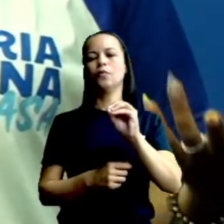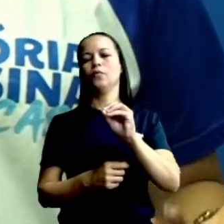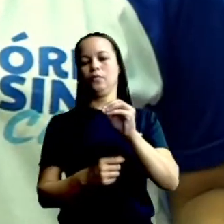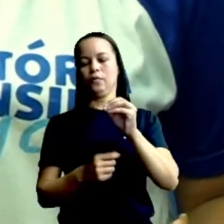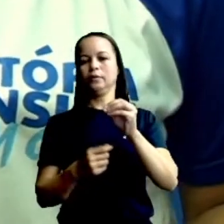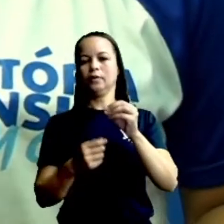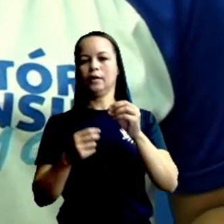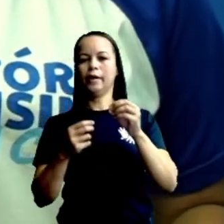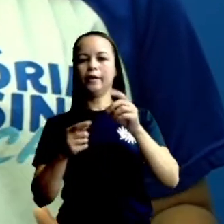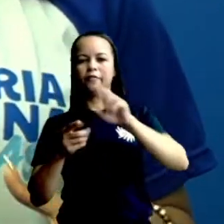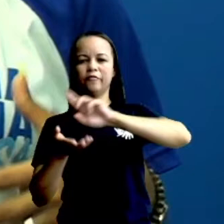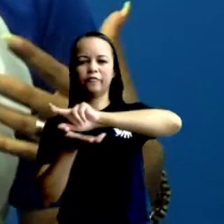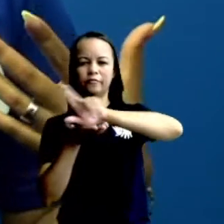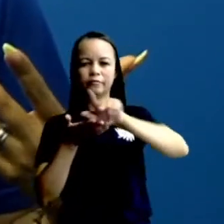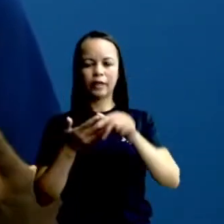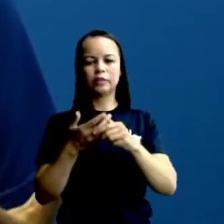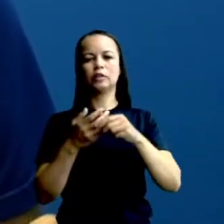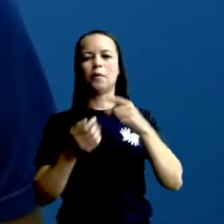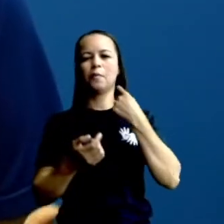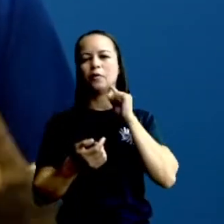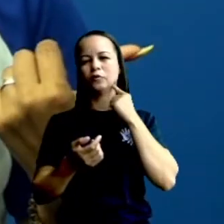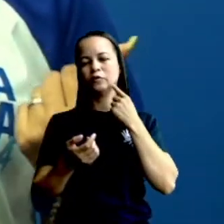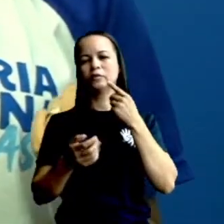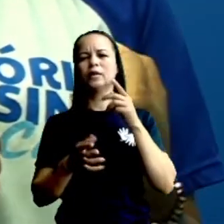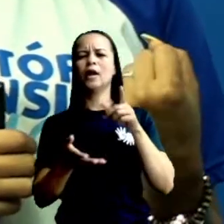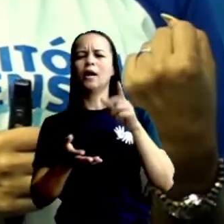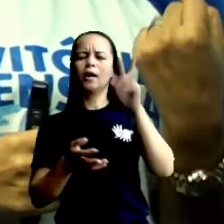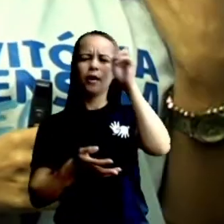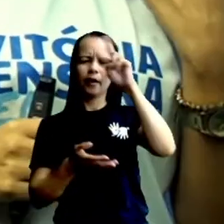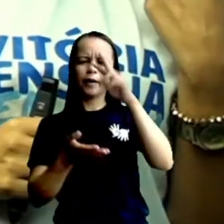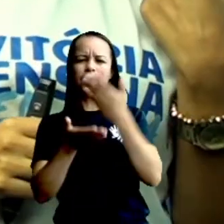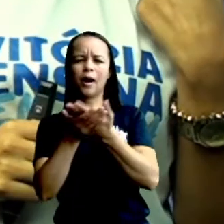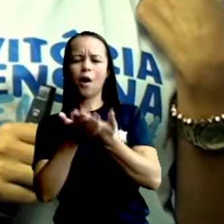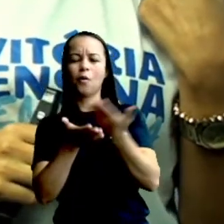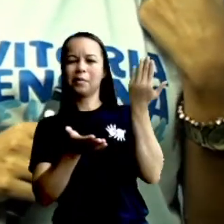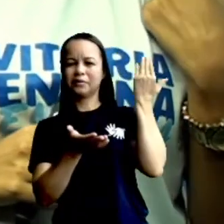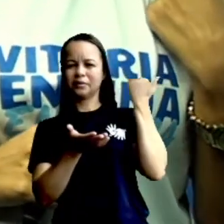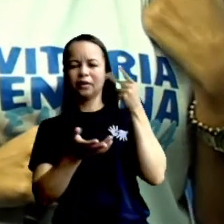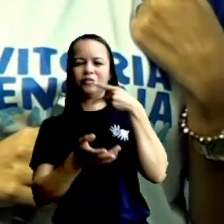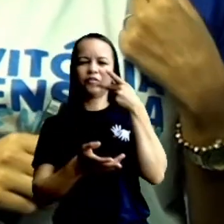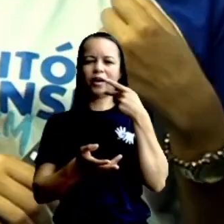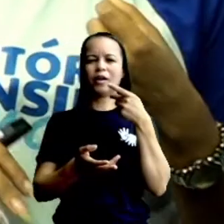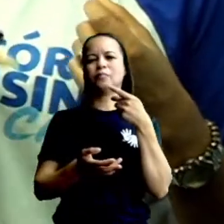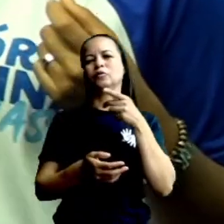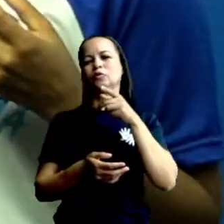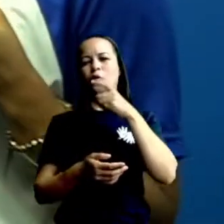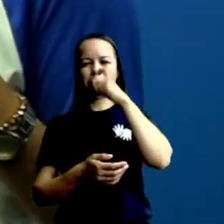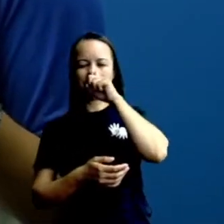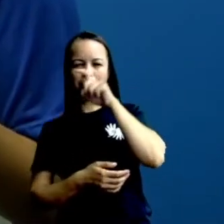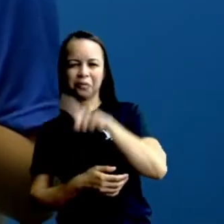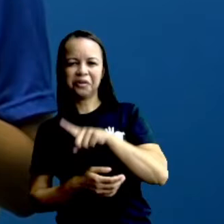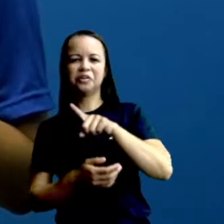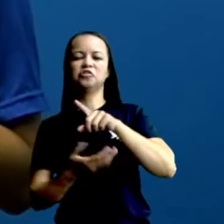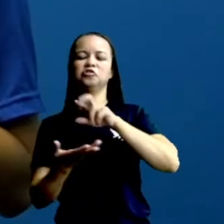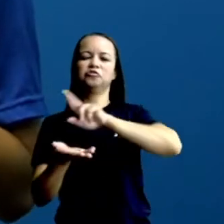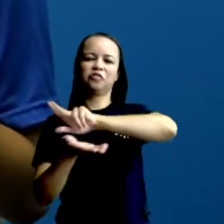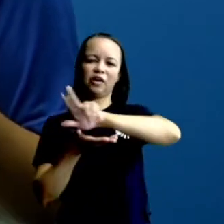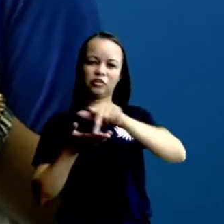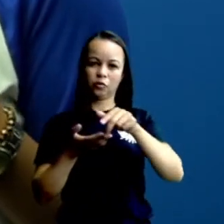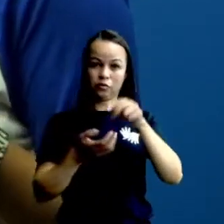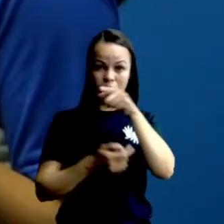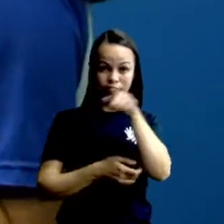naturais, tudinho, as consequências, a gente falou sobre o lixão também, lembra? Pronto, a gente fala sobre o